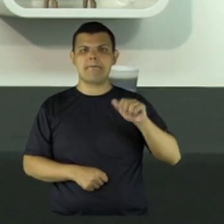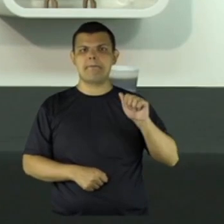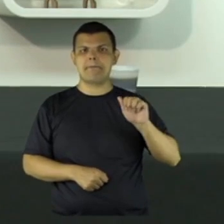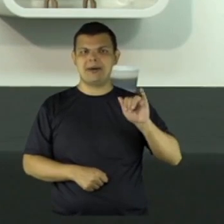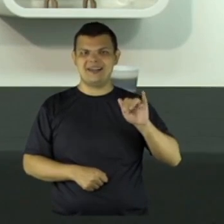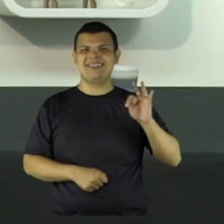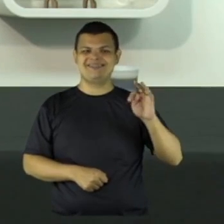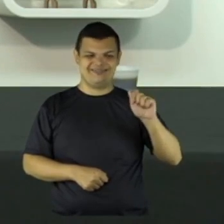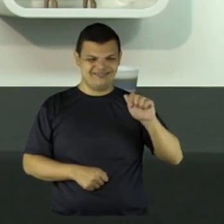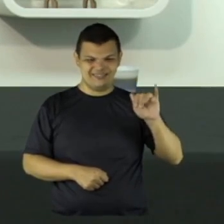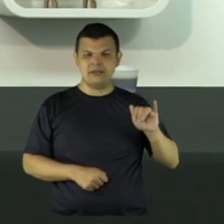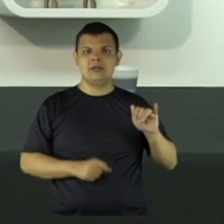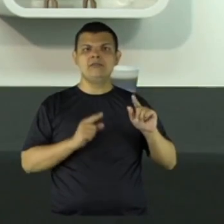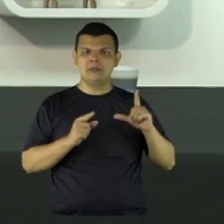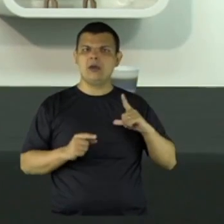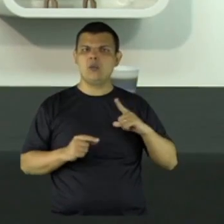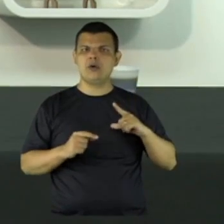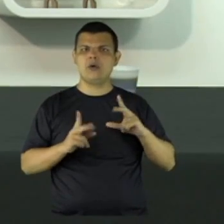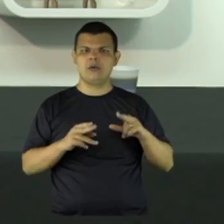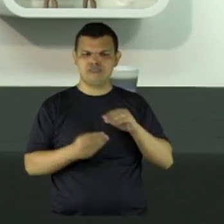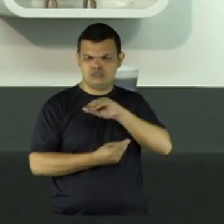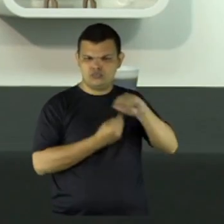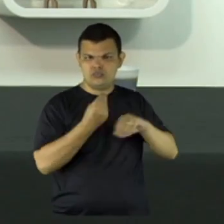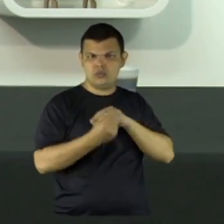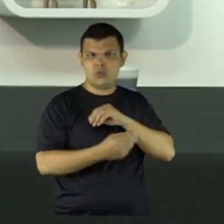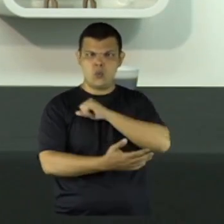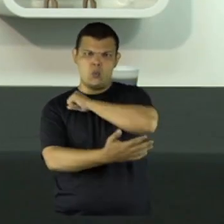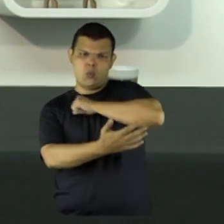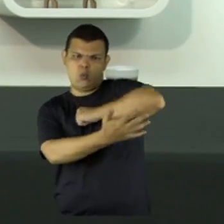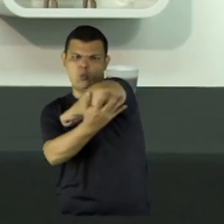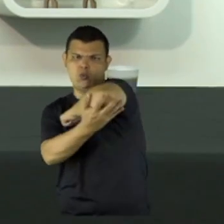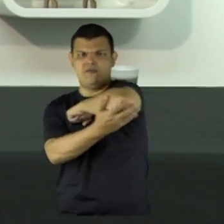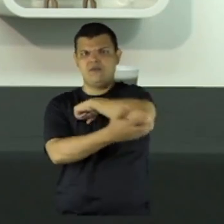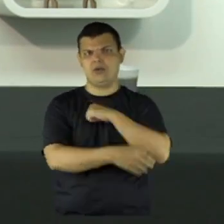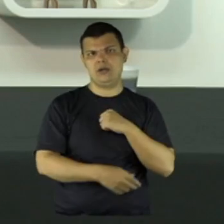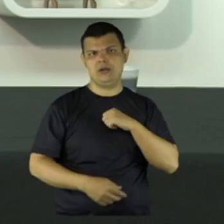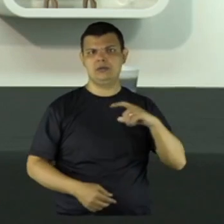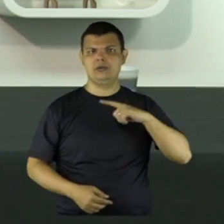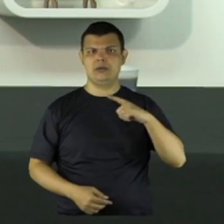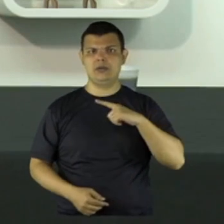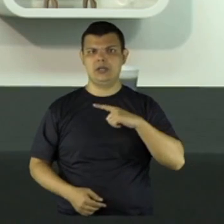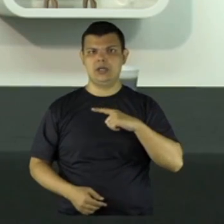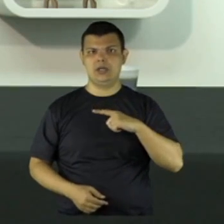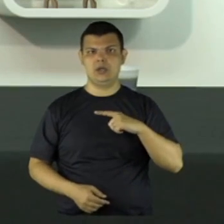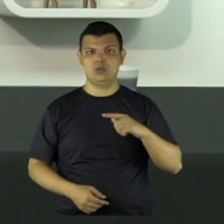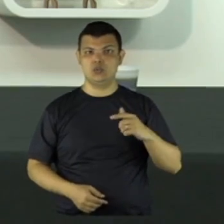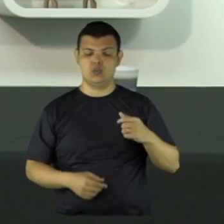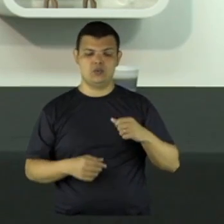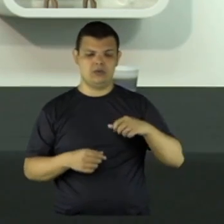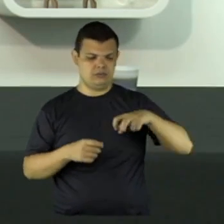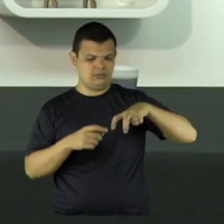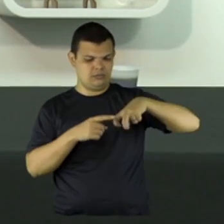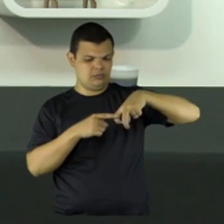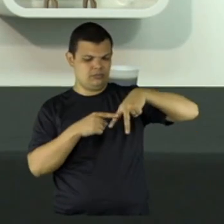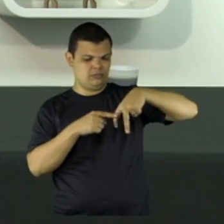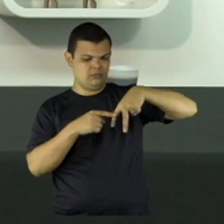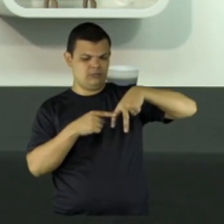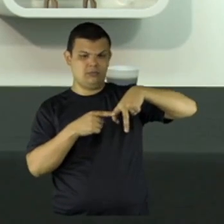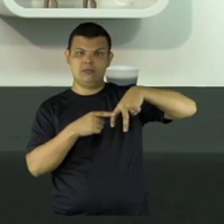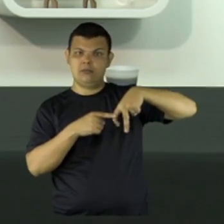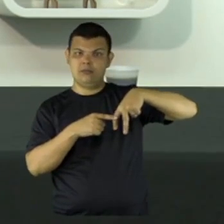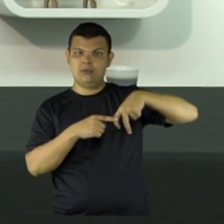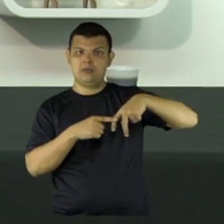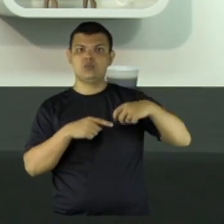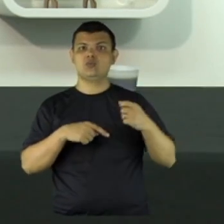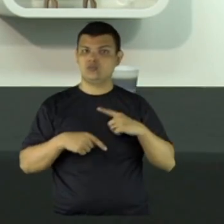outro exemplo de luta com golpes, onde você já utiliza o cotovelo, onde você já utiliza o joelho. Então reparem como as